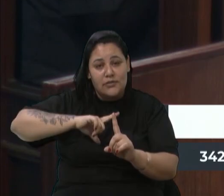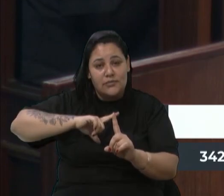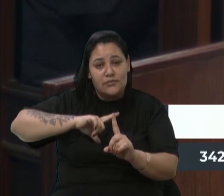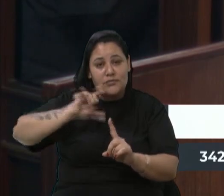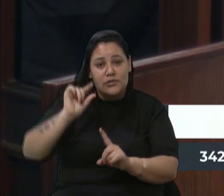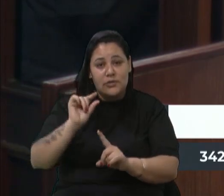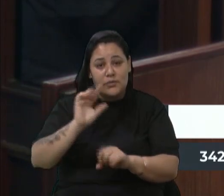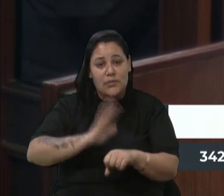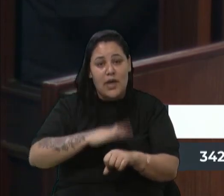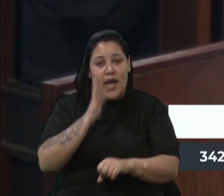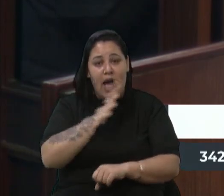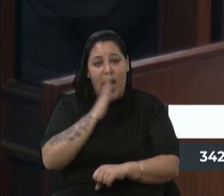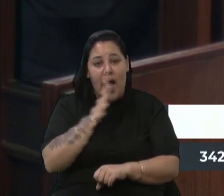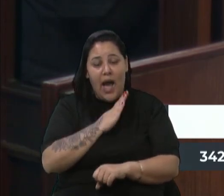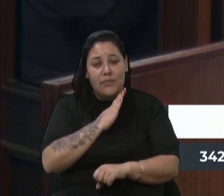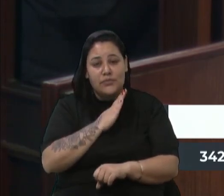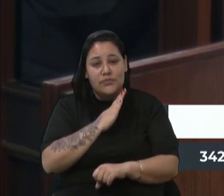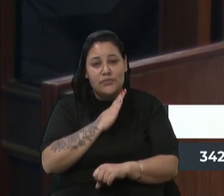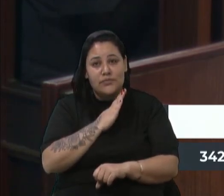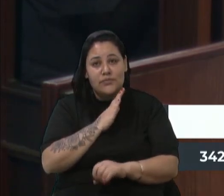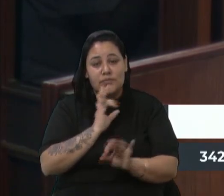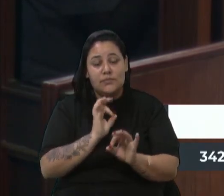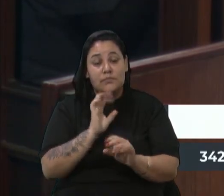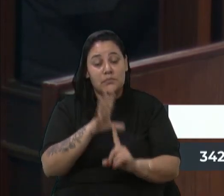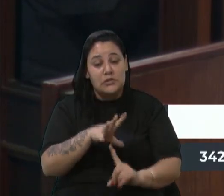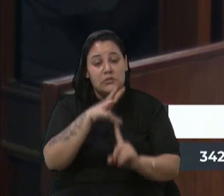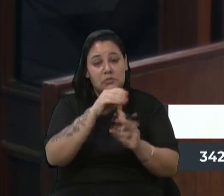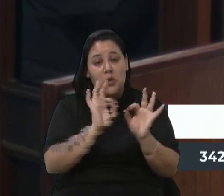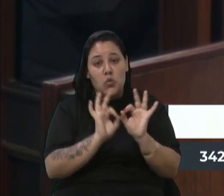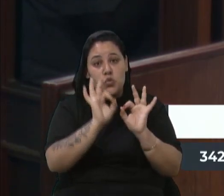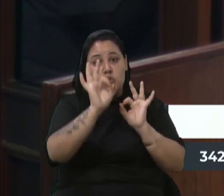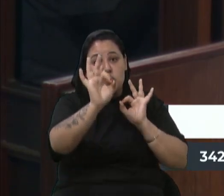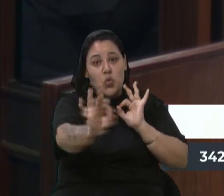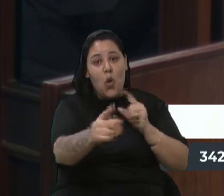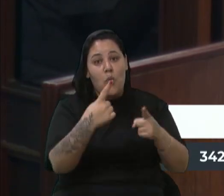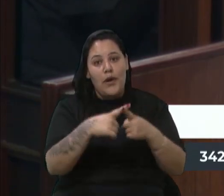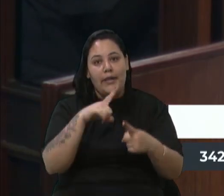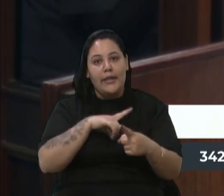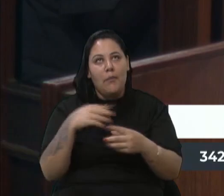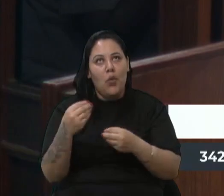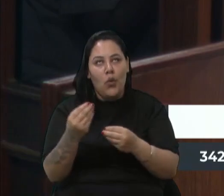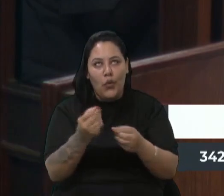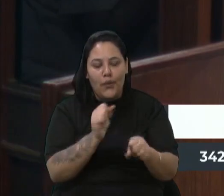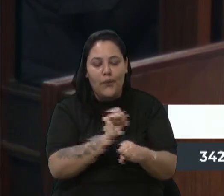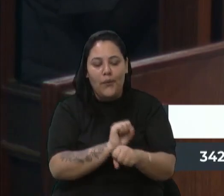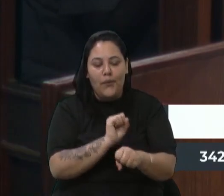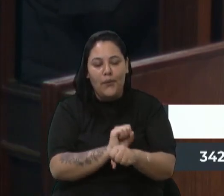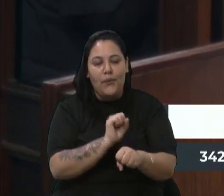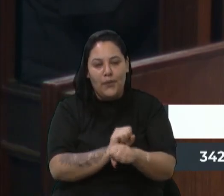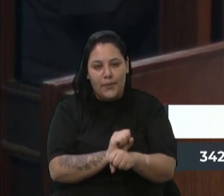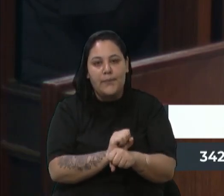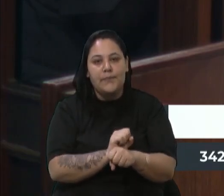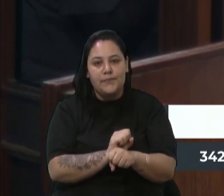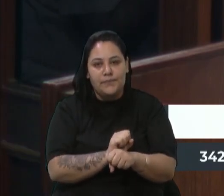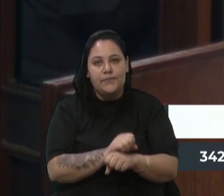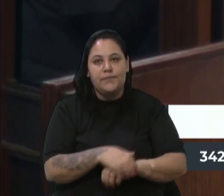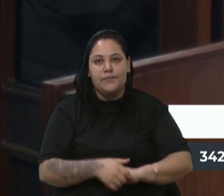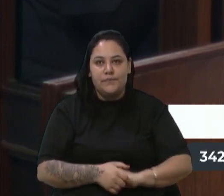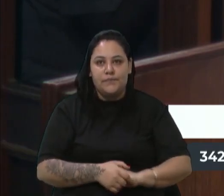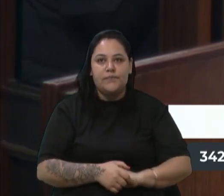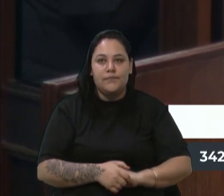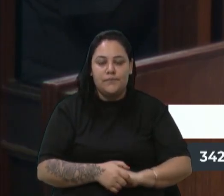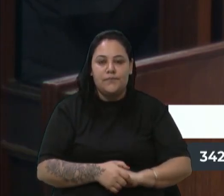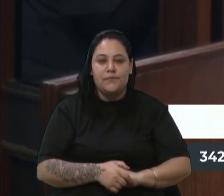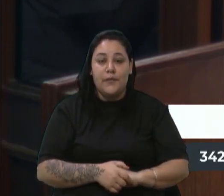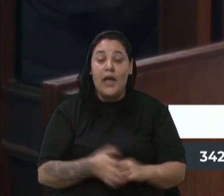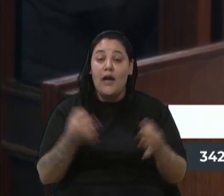em projetos de longa distância, onde as paradas frequentes podem somar consideravelmente o tempo total da viagem. A